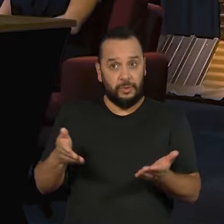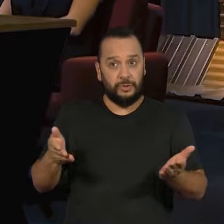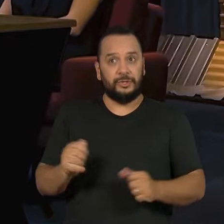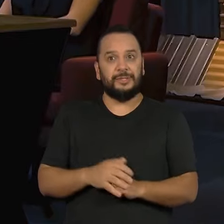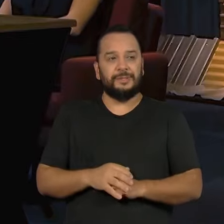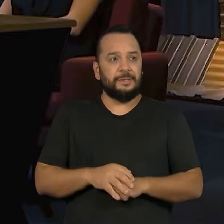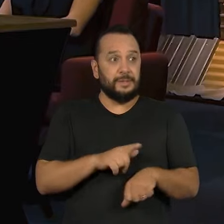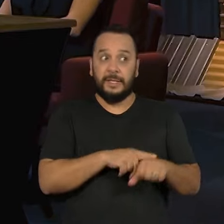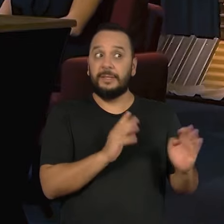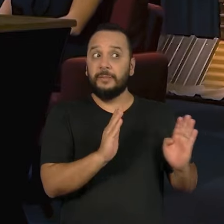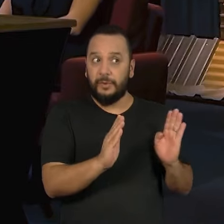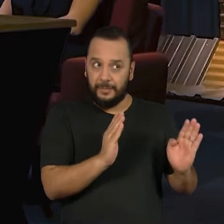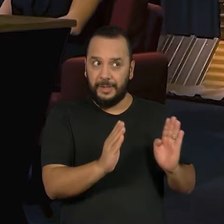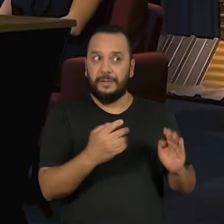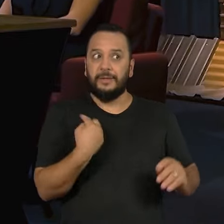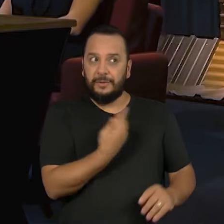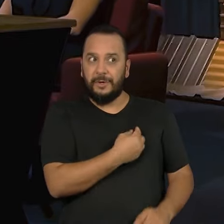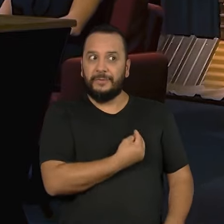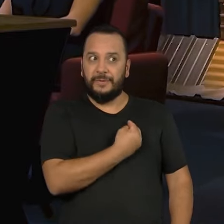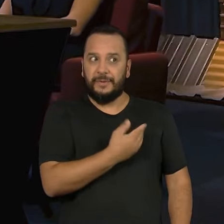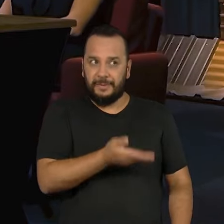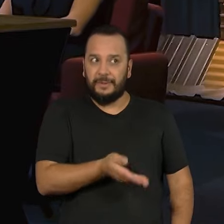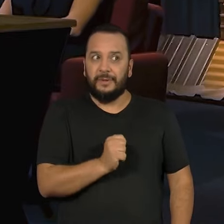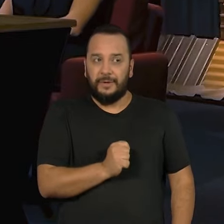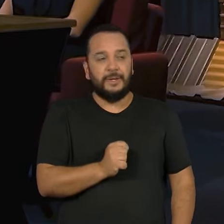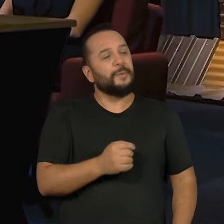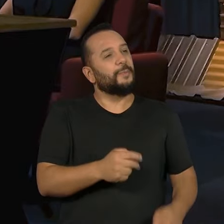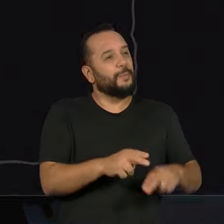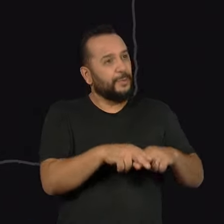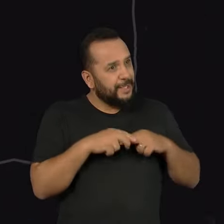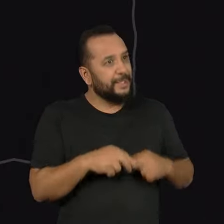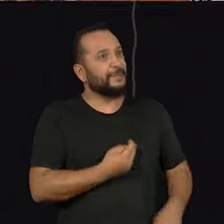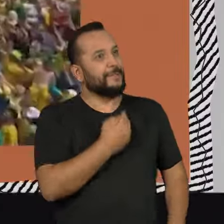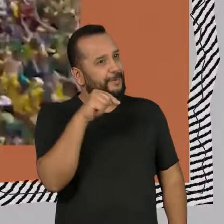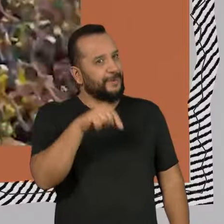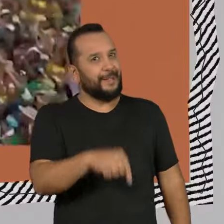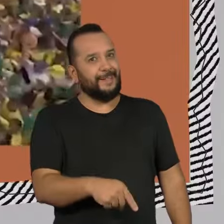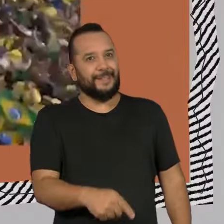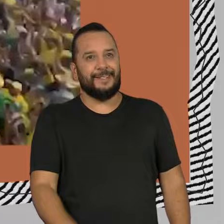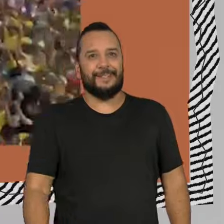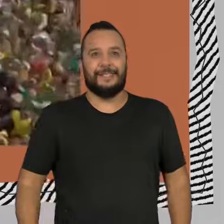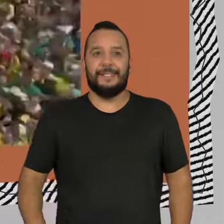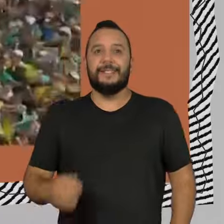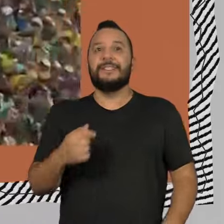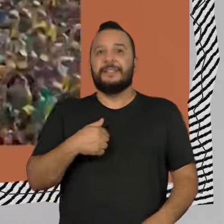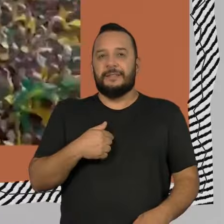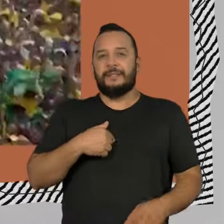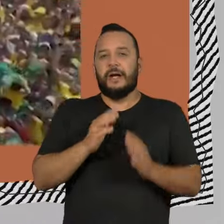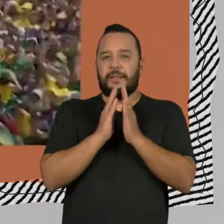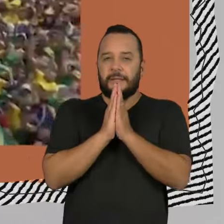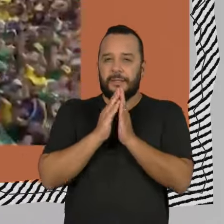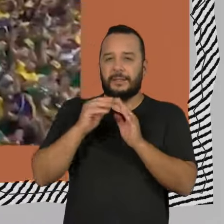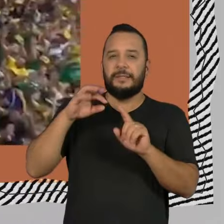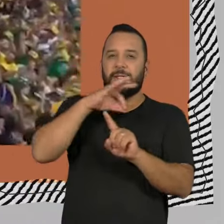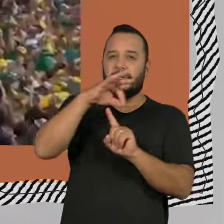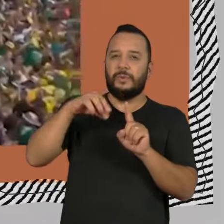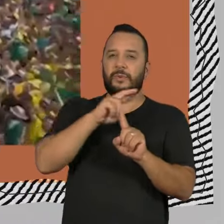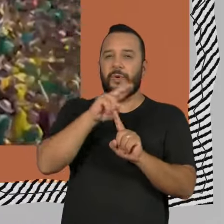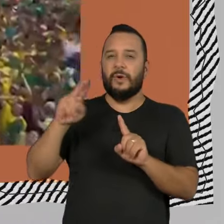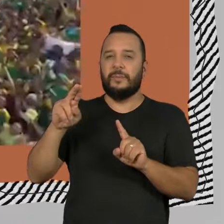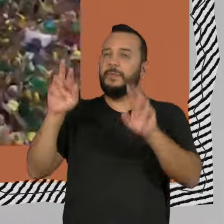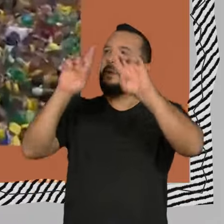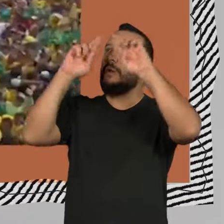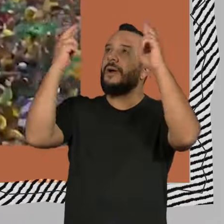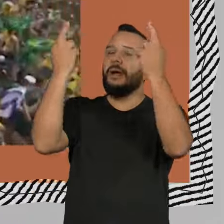nesse momento vi e essa é a razão de você aqui santificado seja o vosso nome vem a